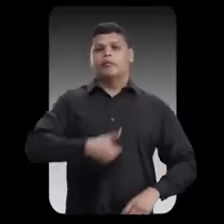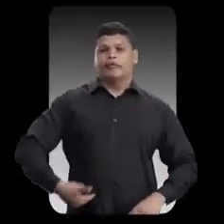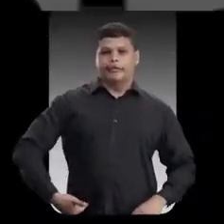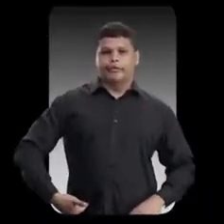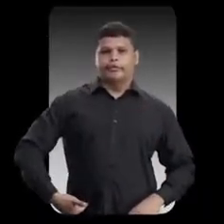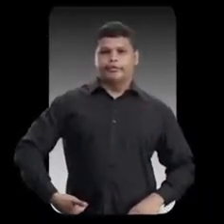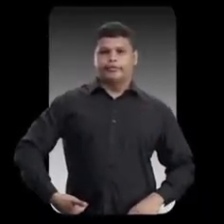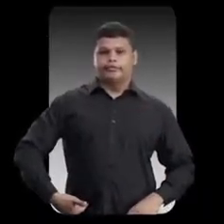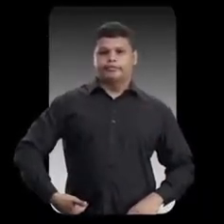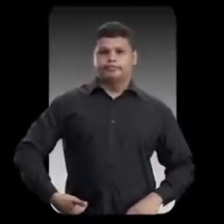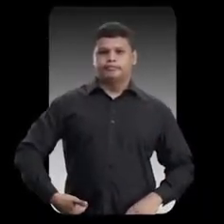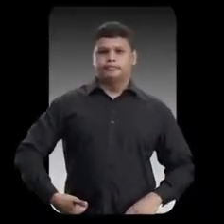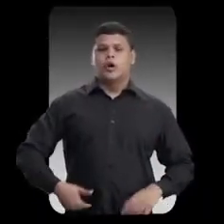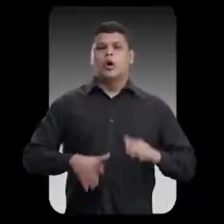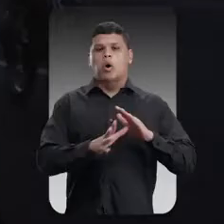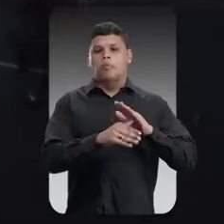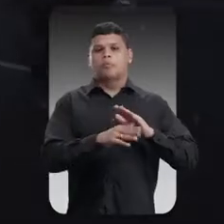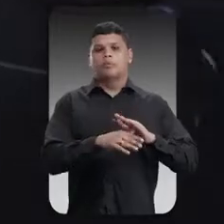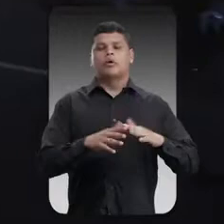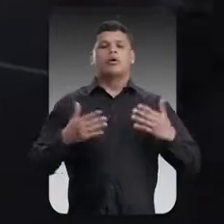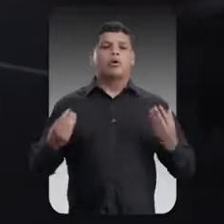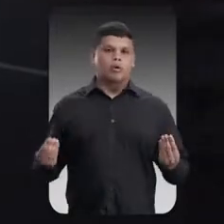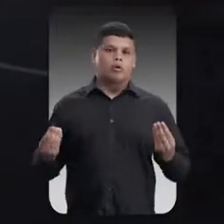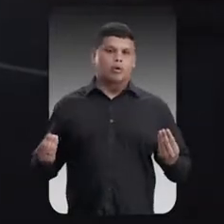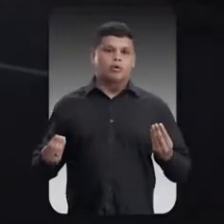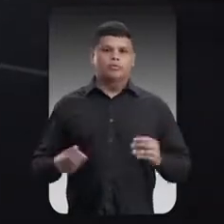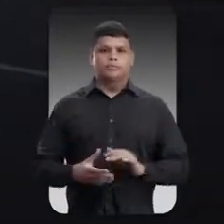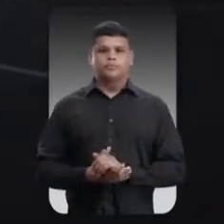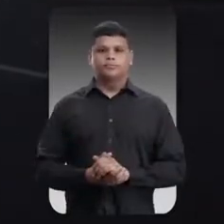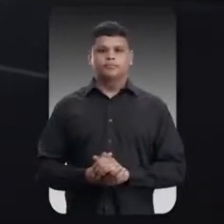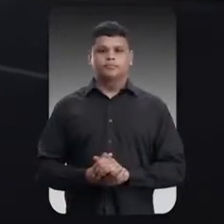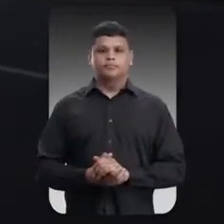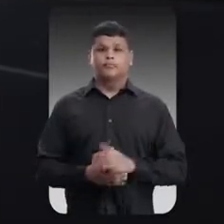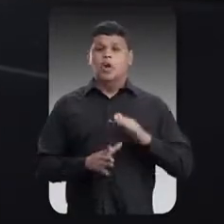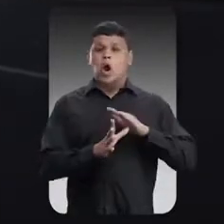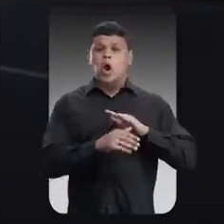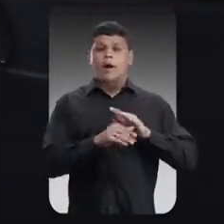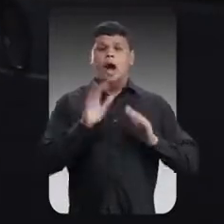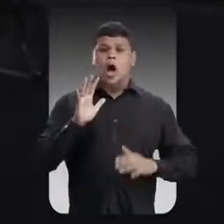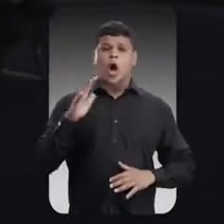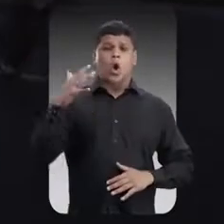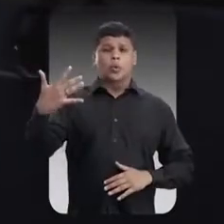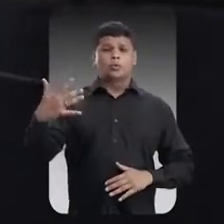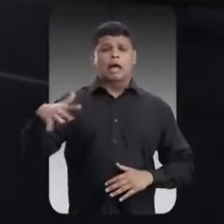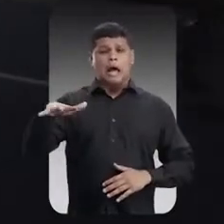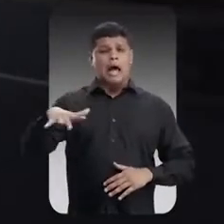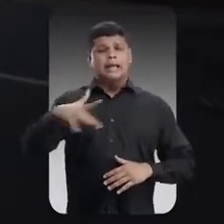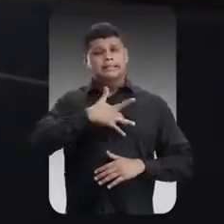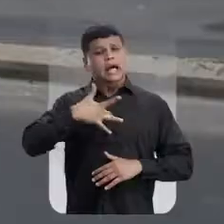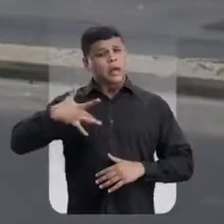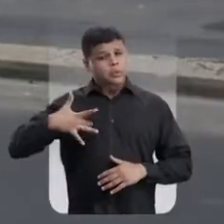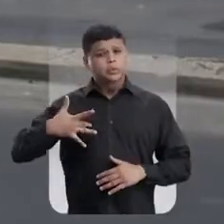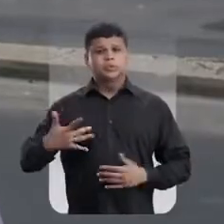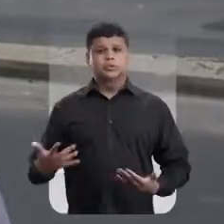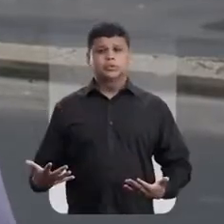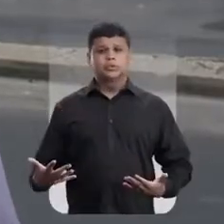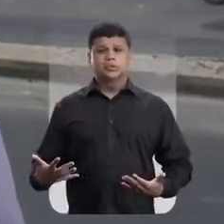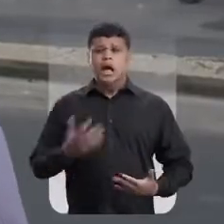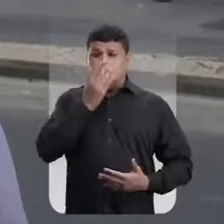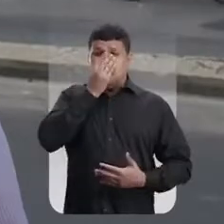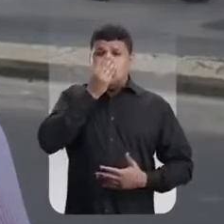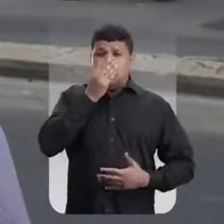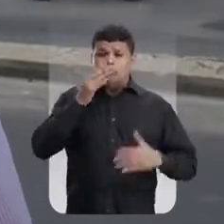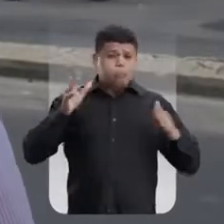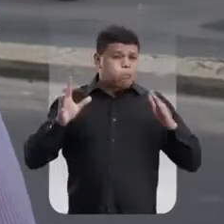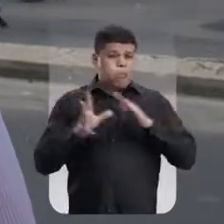saúde. Até quando? Os piores desvios aconteceram justamente na saúde. Até